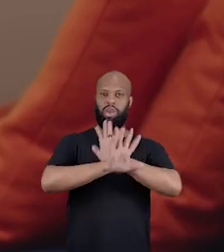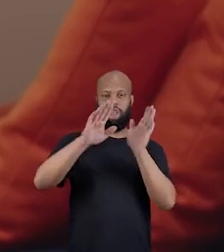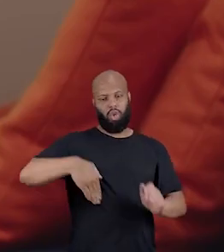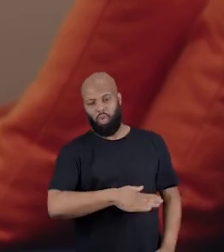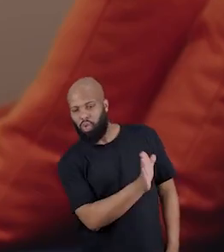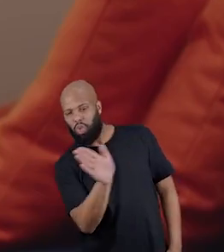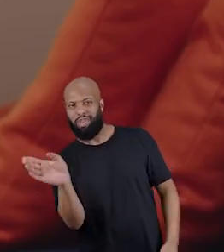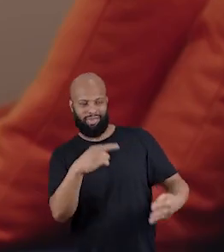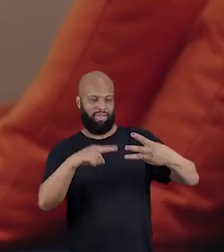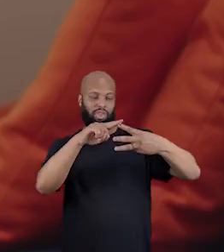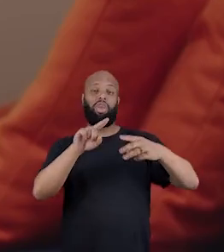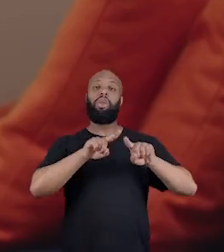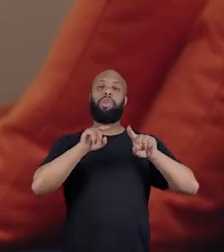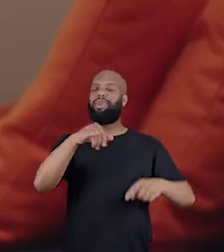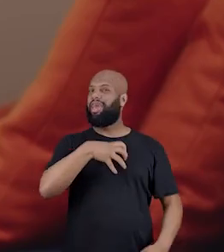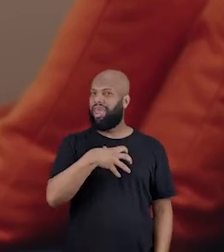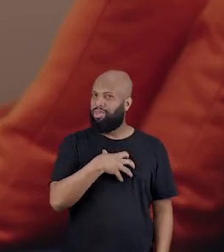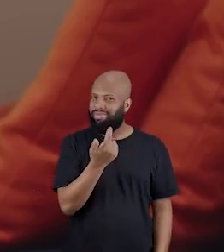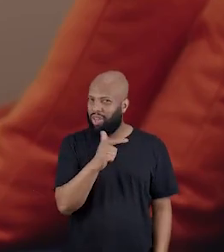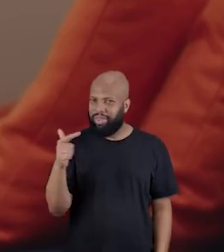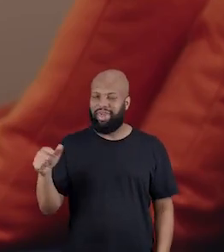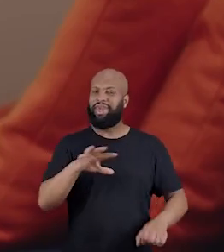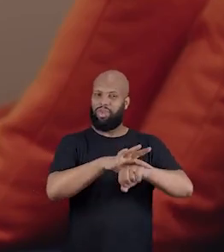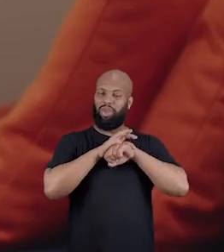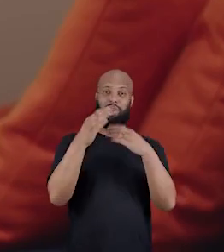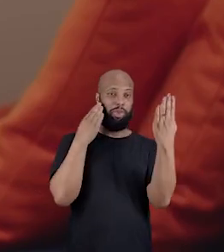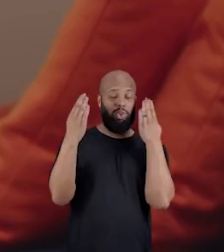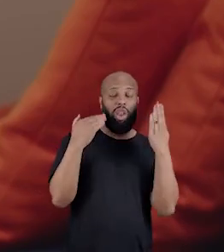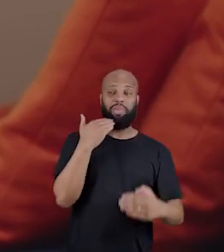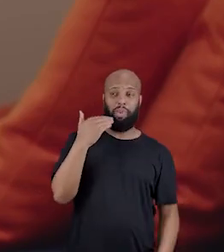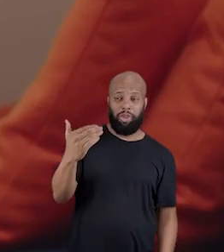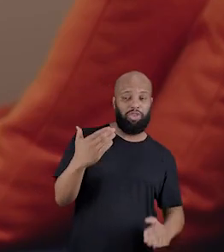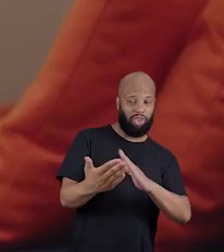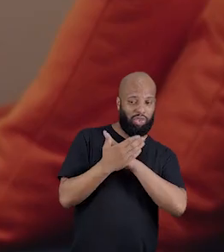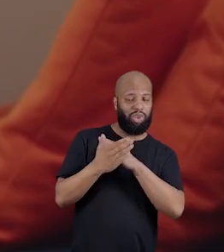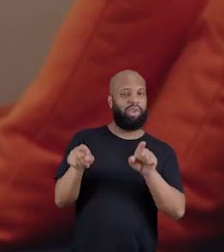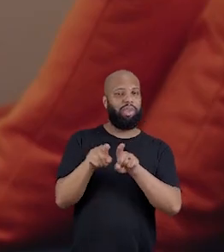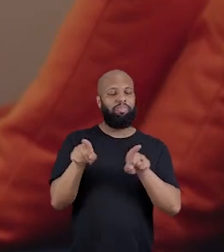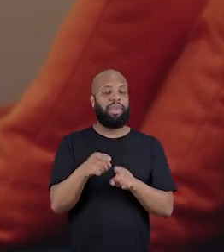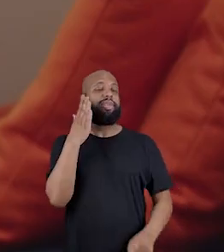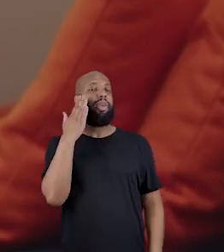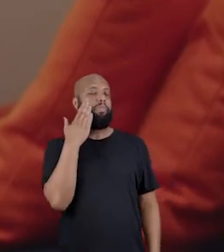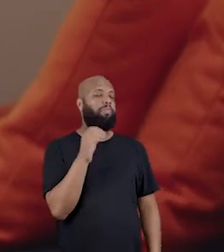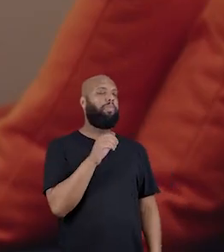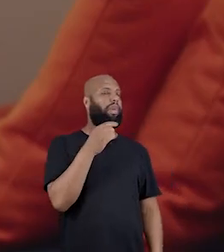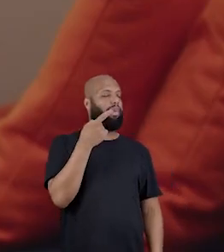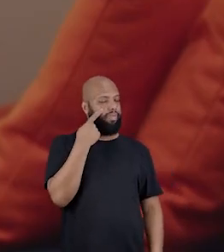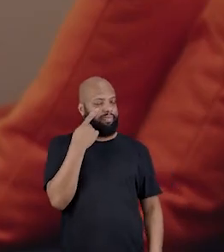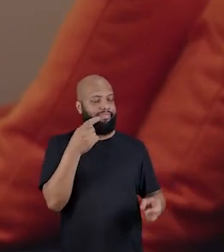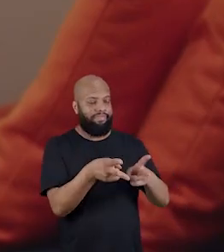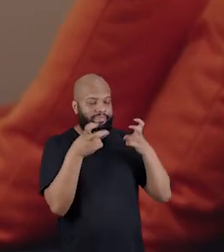você sentir que você não tem um ambiente de segurança psicológica para posicionar o pedido de ajuda ou para posicionar que